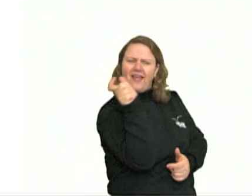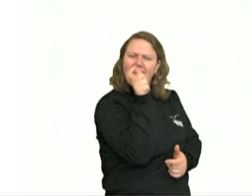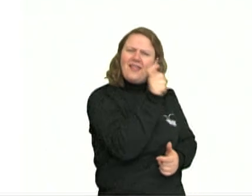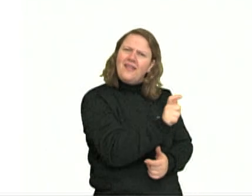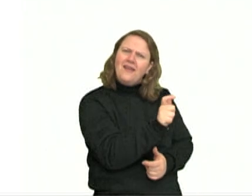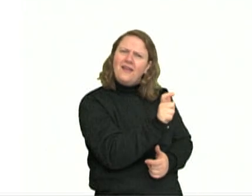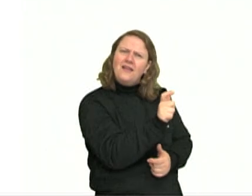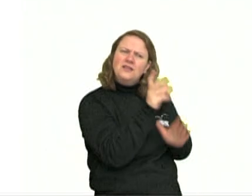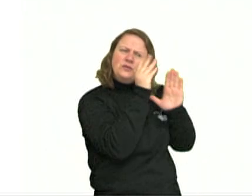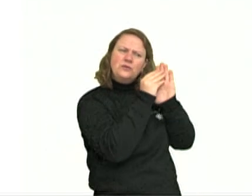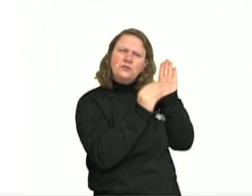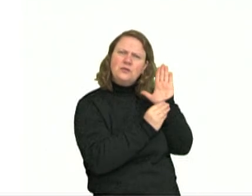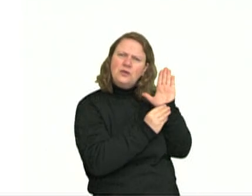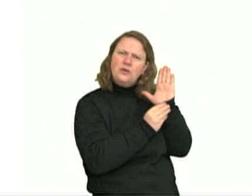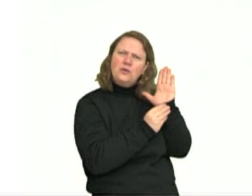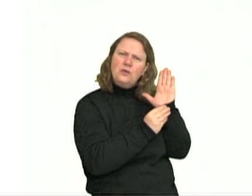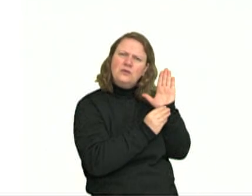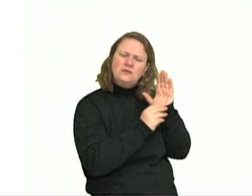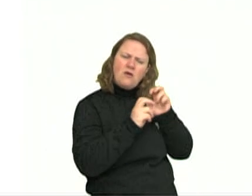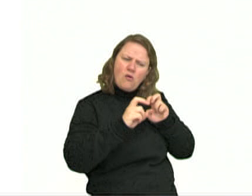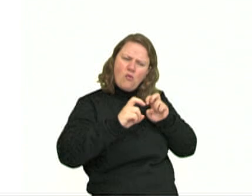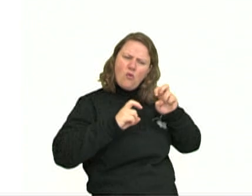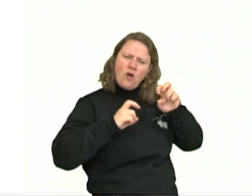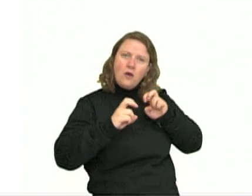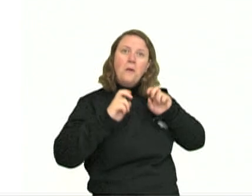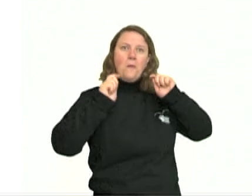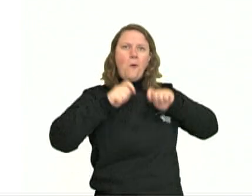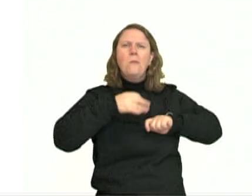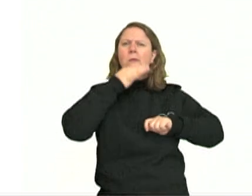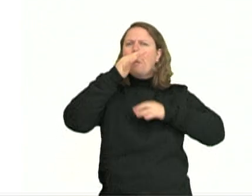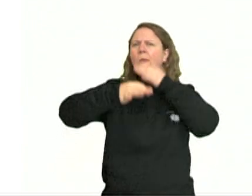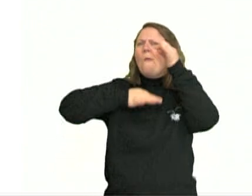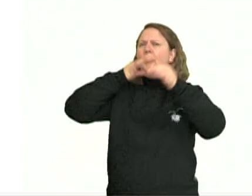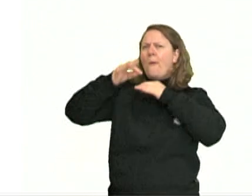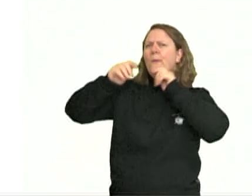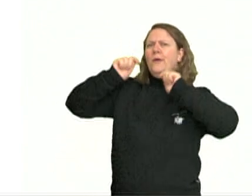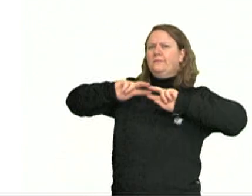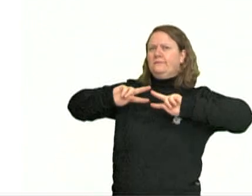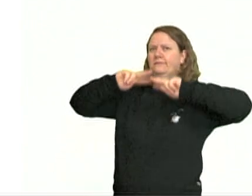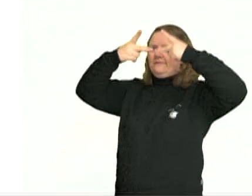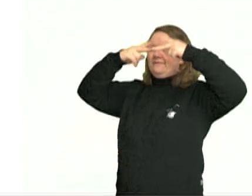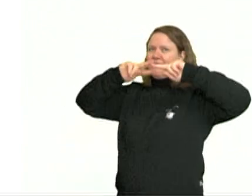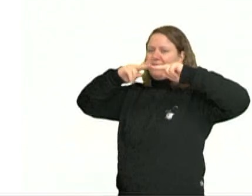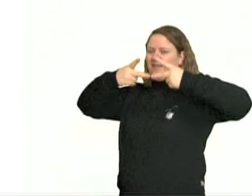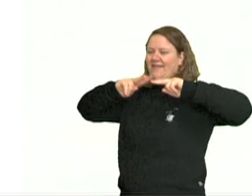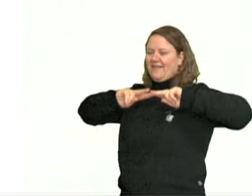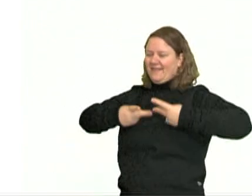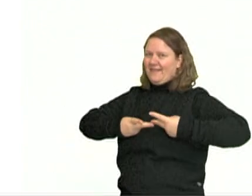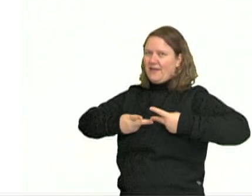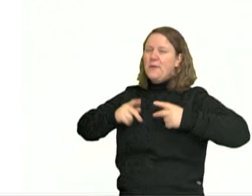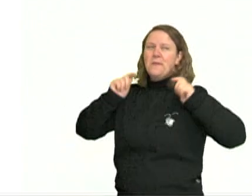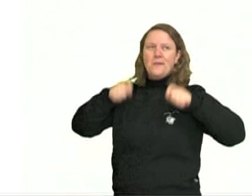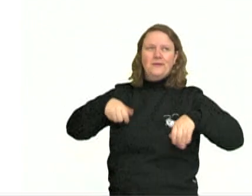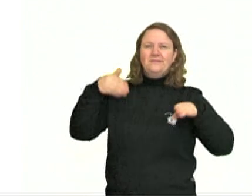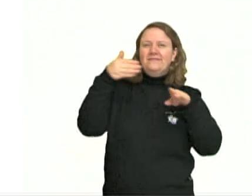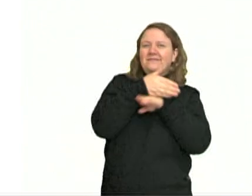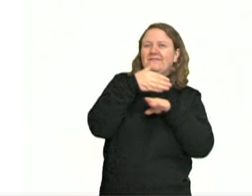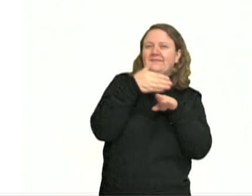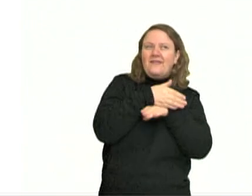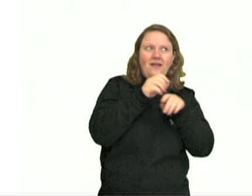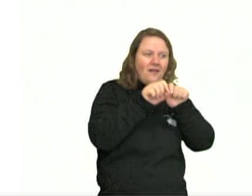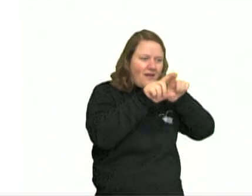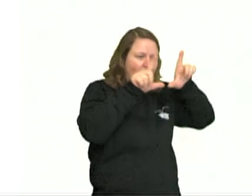esses estilos de luta, nós temos sugestões aqui para que você possa acessar e conhecer um pouquinho